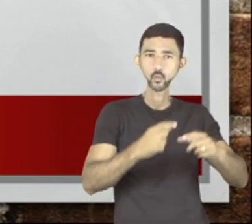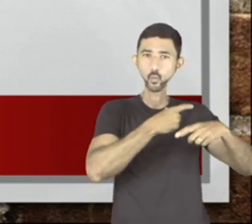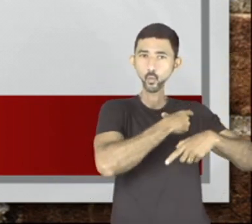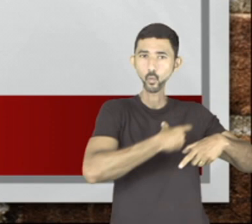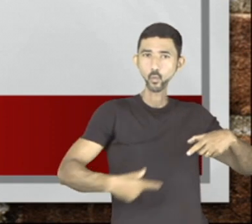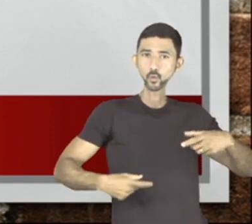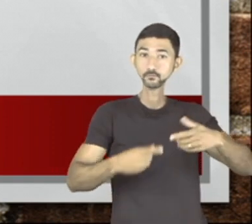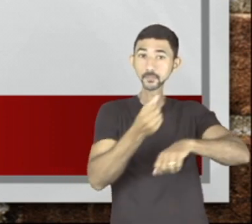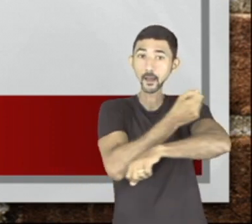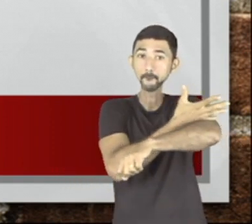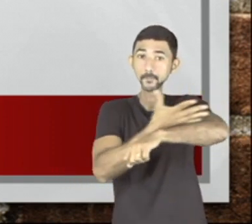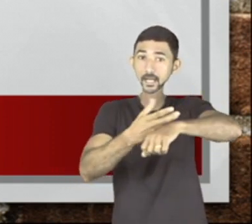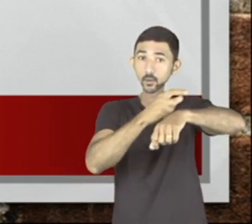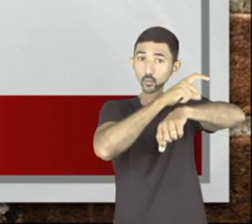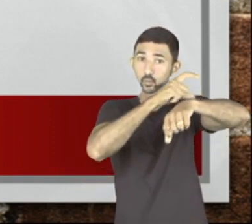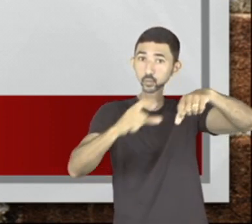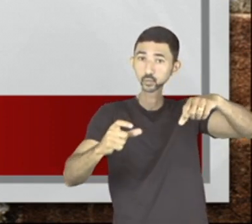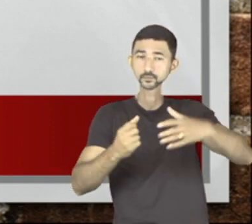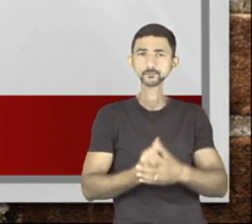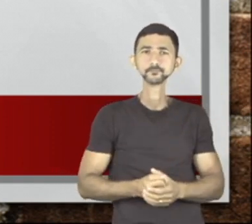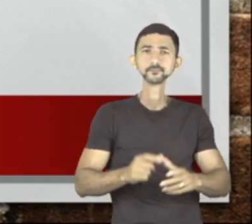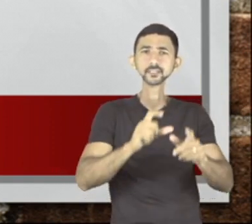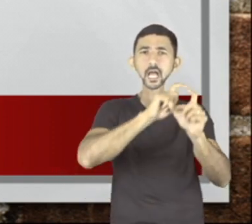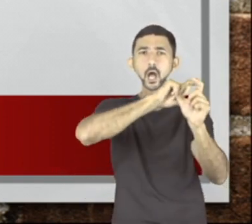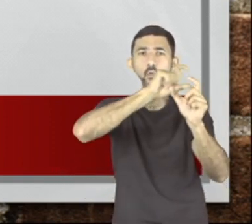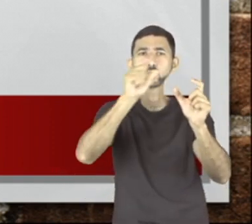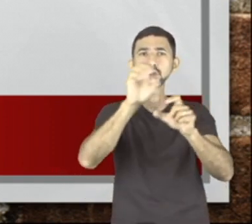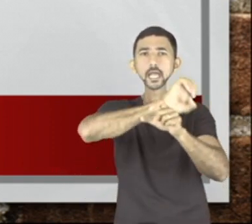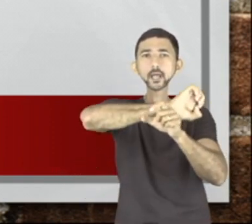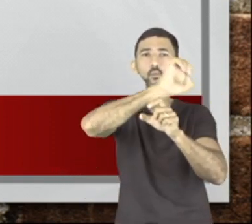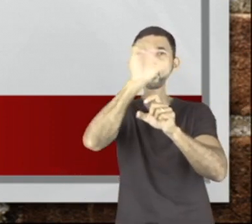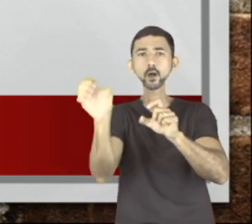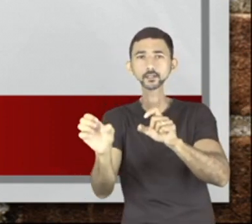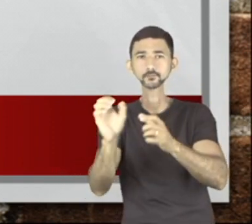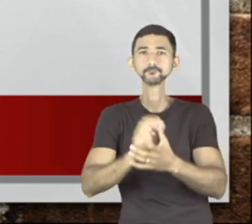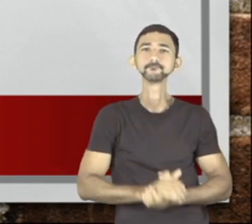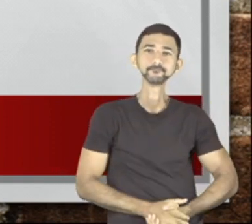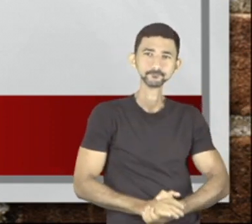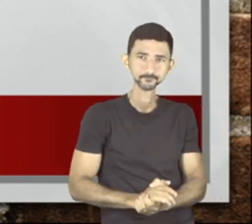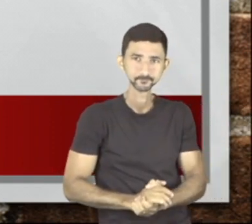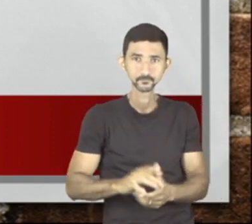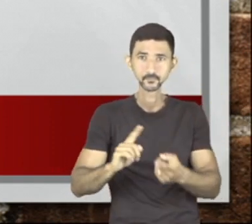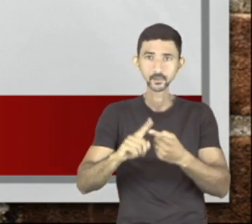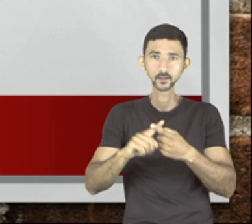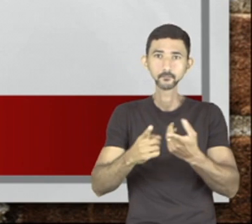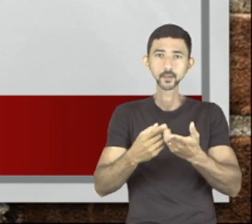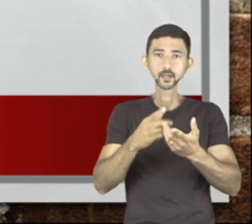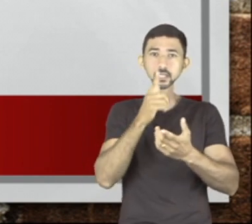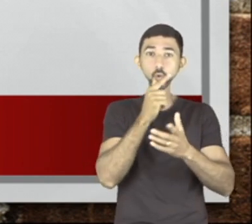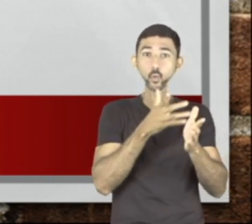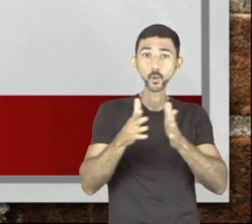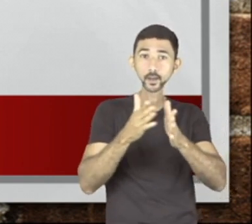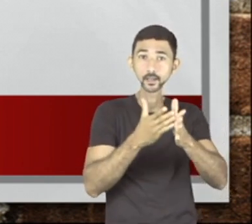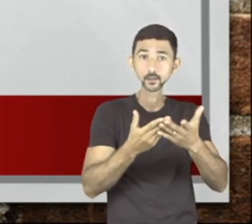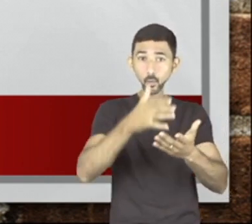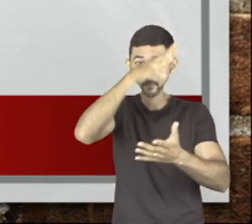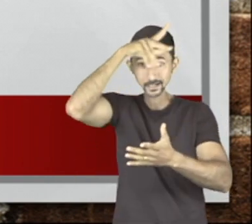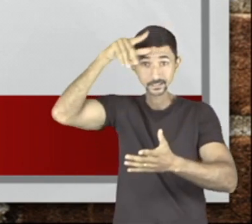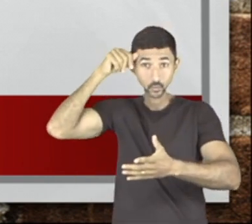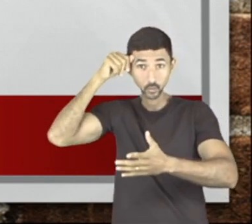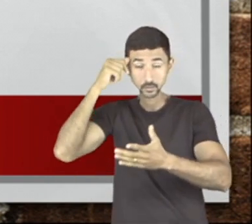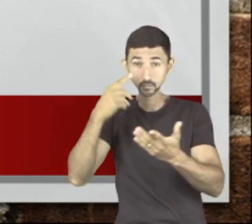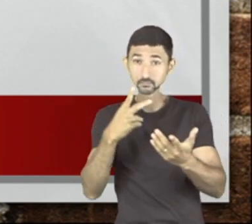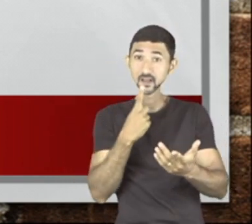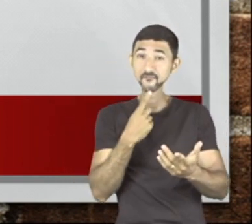branca representa a linha do Equador e o rio Amazonas. E este vermelho significa a força da